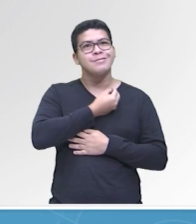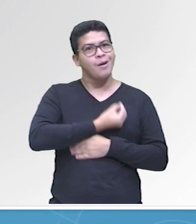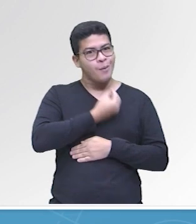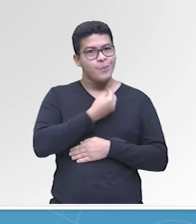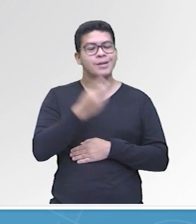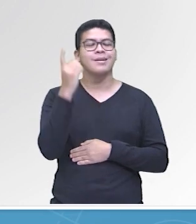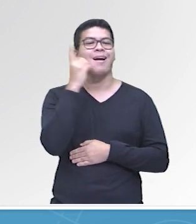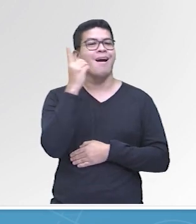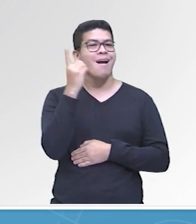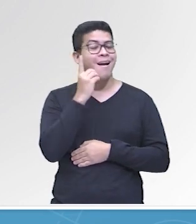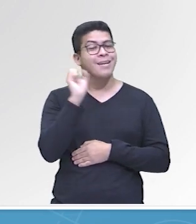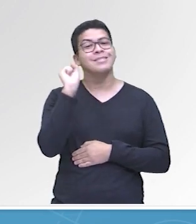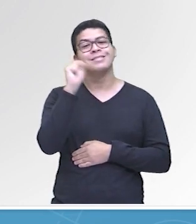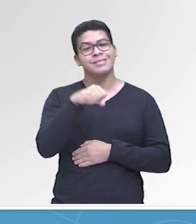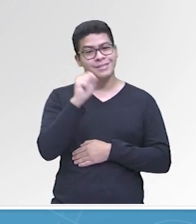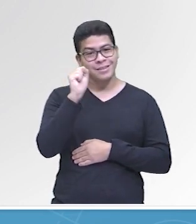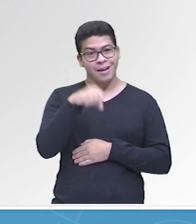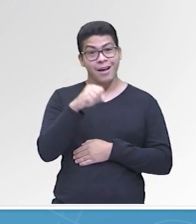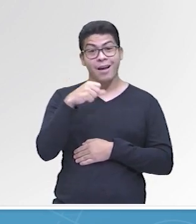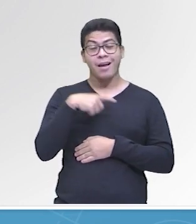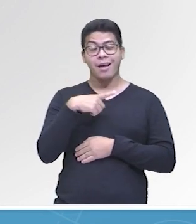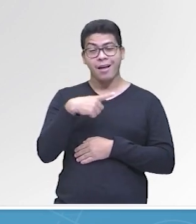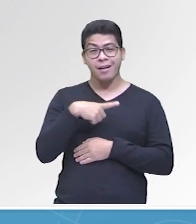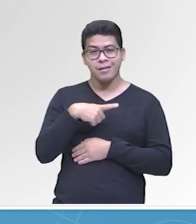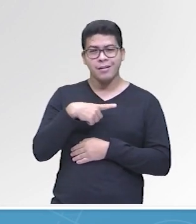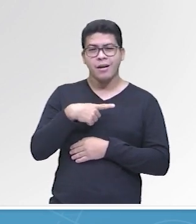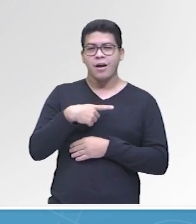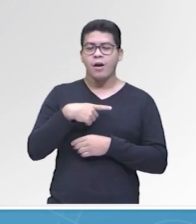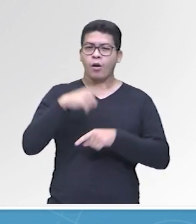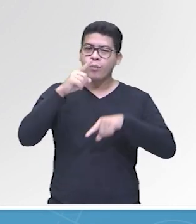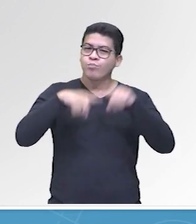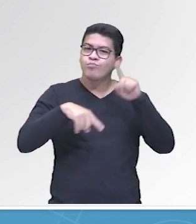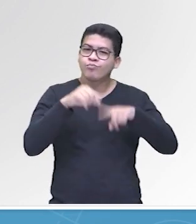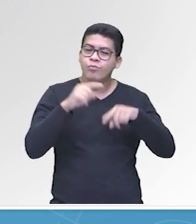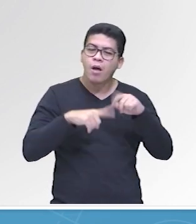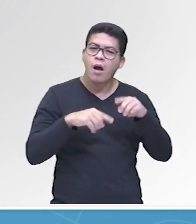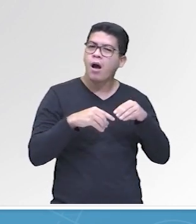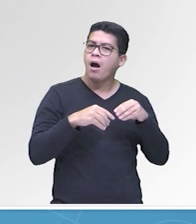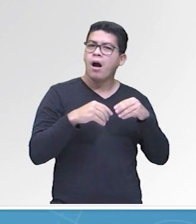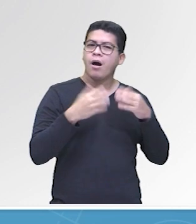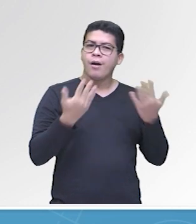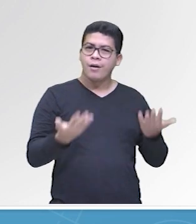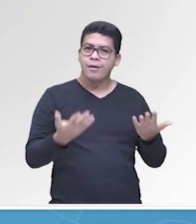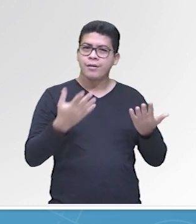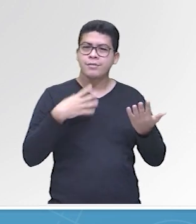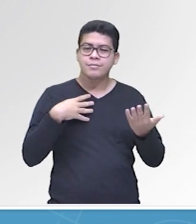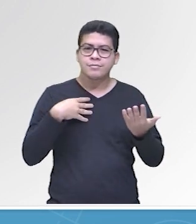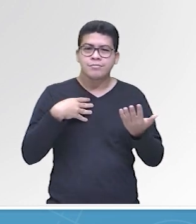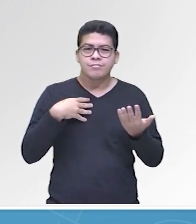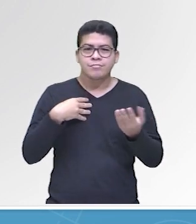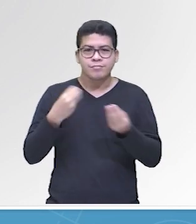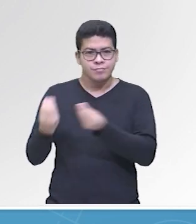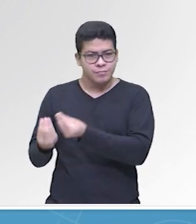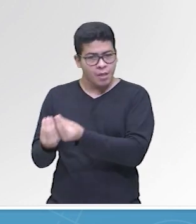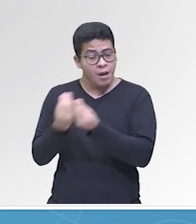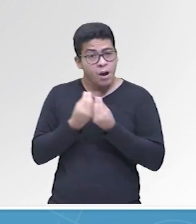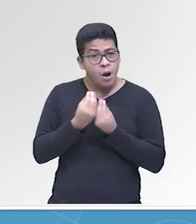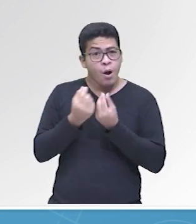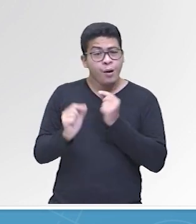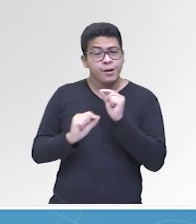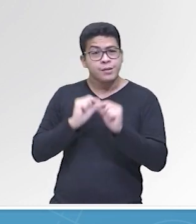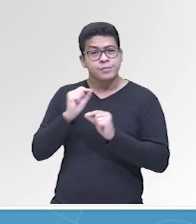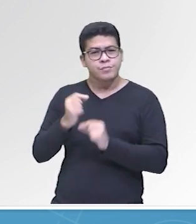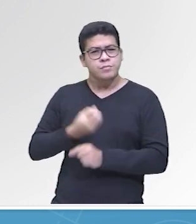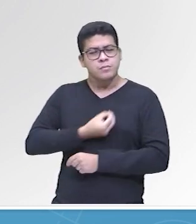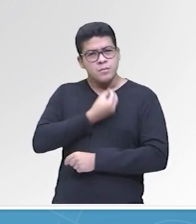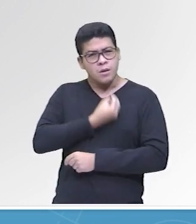elas são produtos aí que ajudam a trazer para nós, né, para a nossa vida,